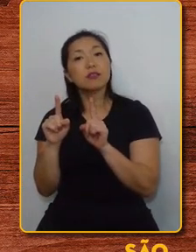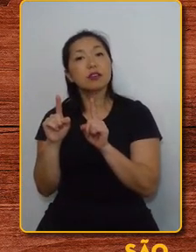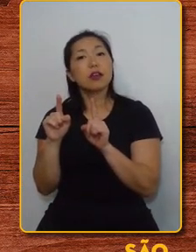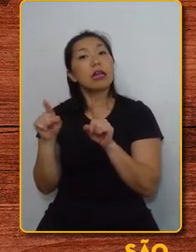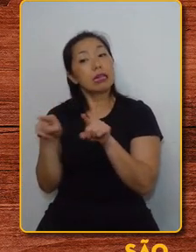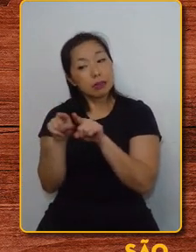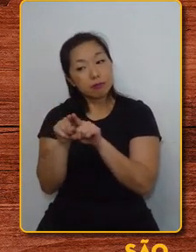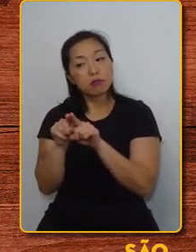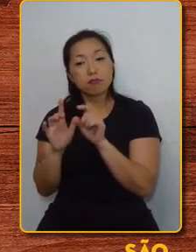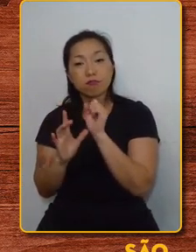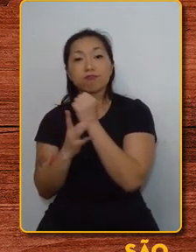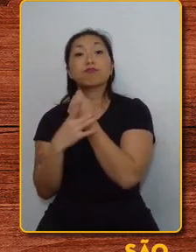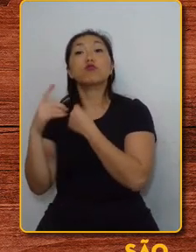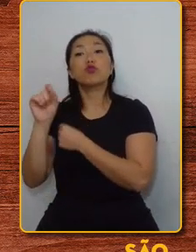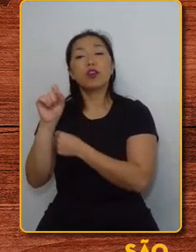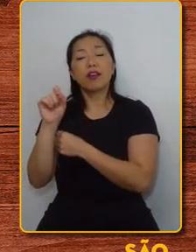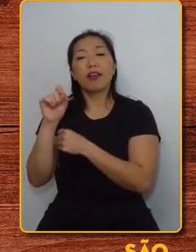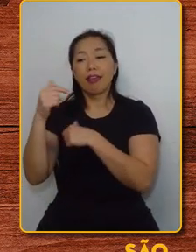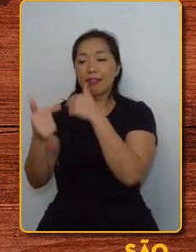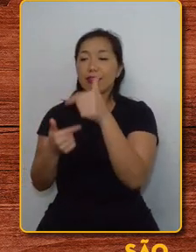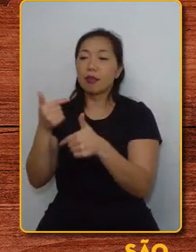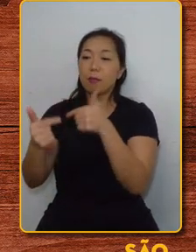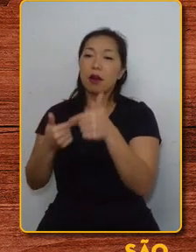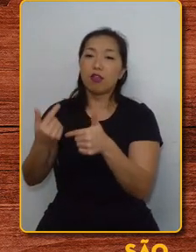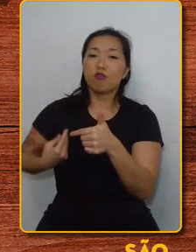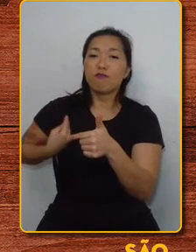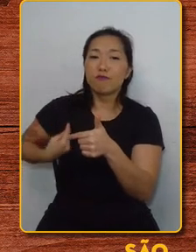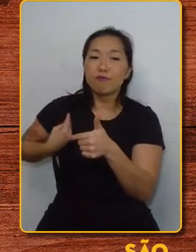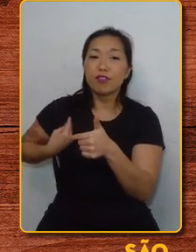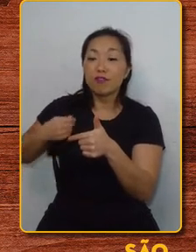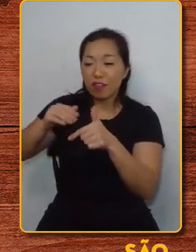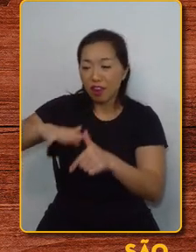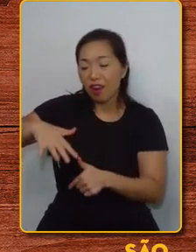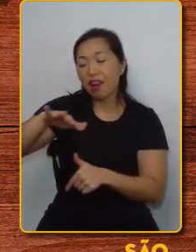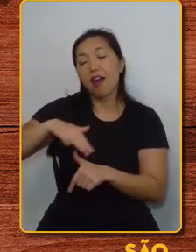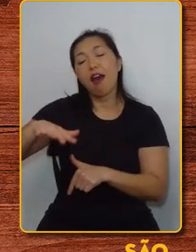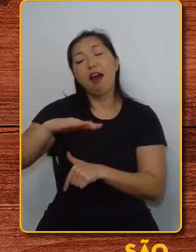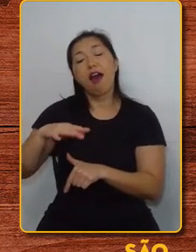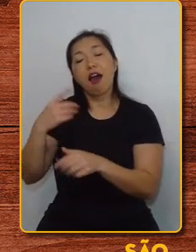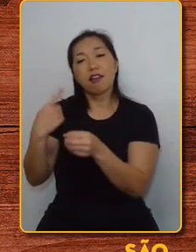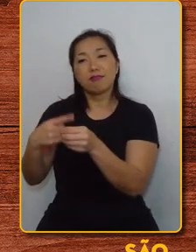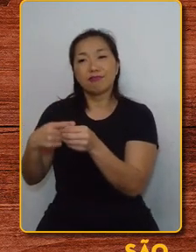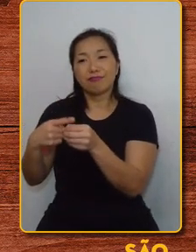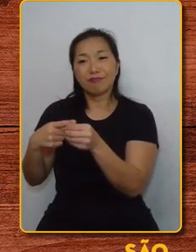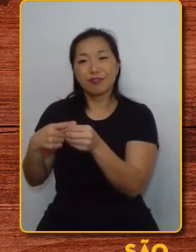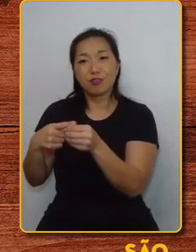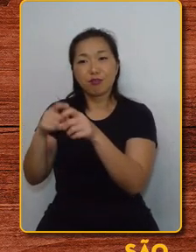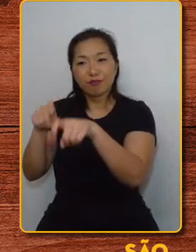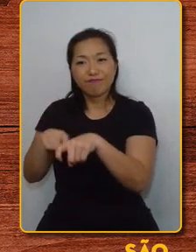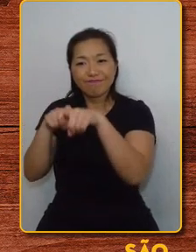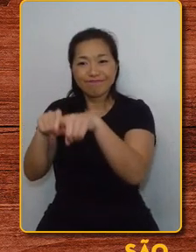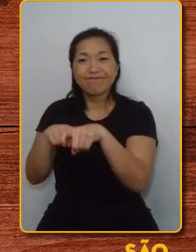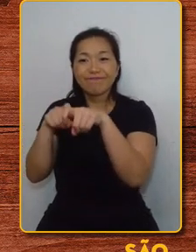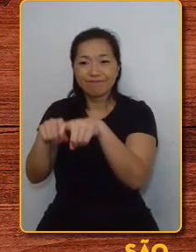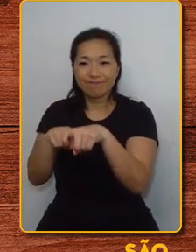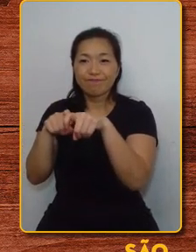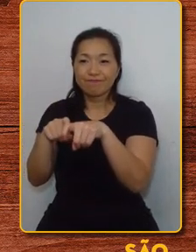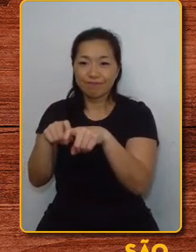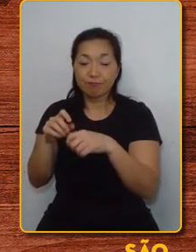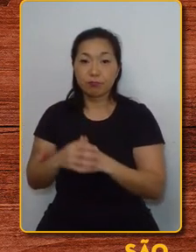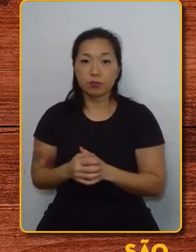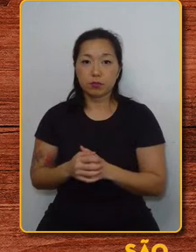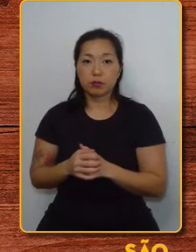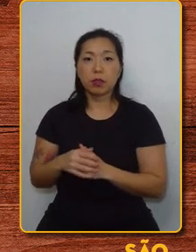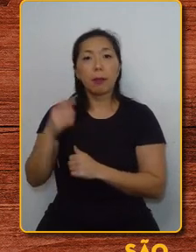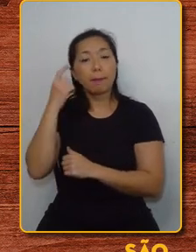de trabalhadores ainda vivendo no campo. Então, e neste campo da agricultura familiar, tá os assentados de reforma